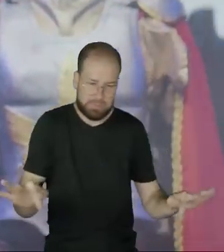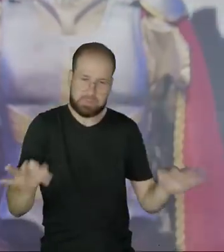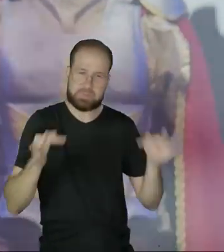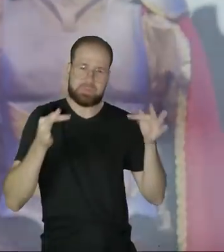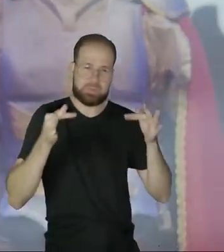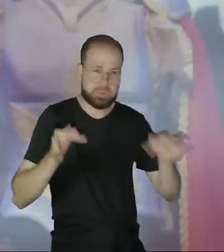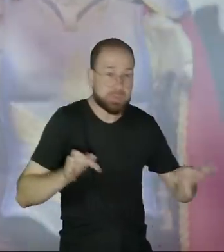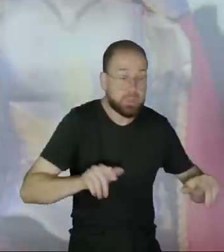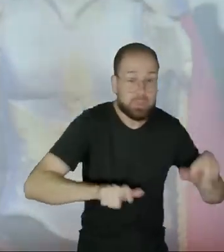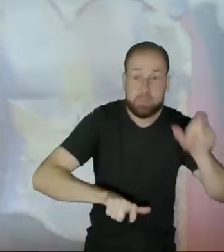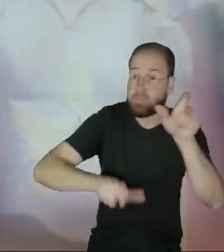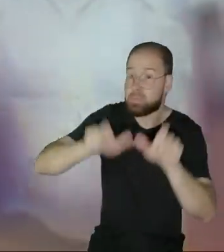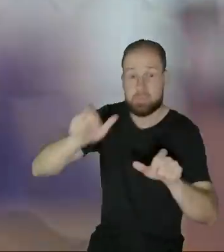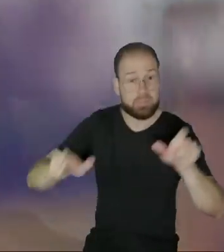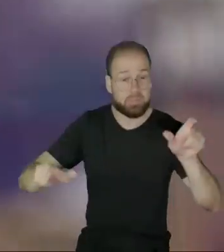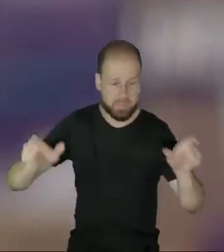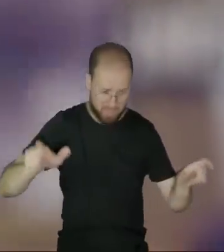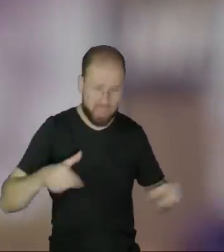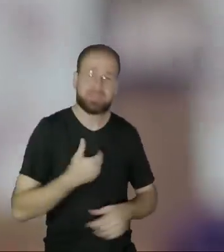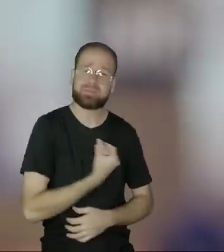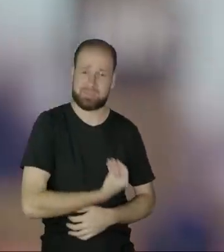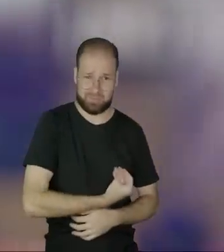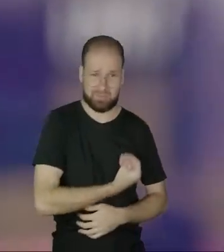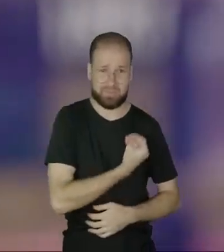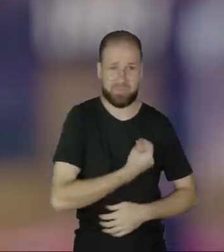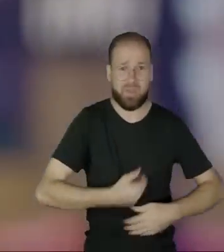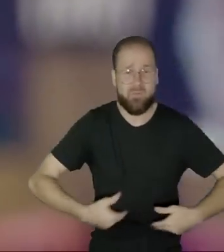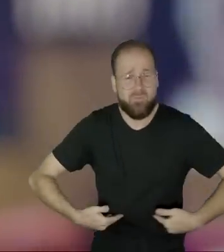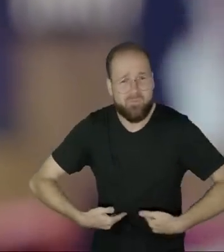aqueles que passam fome,